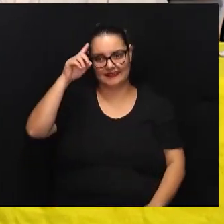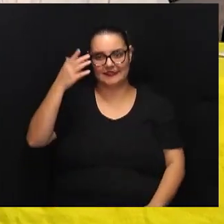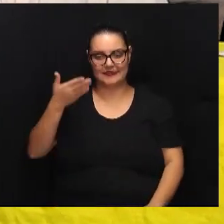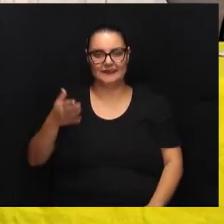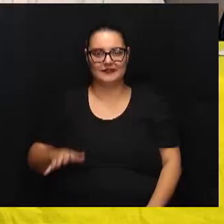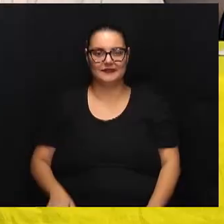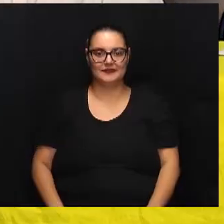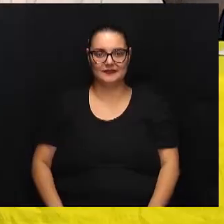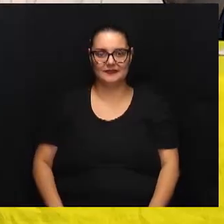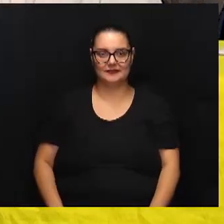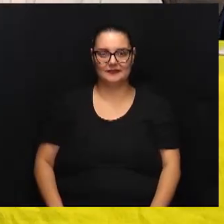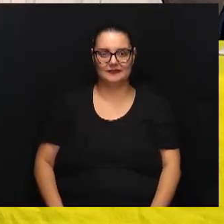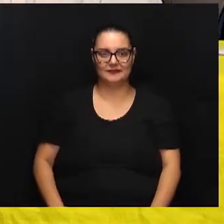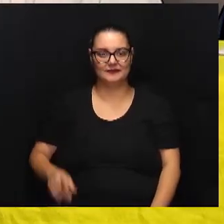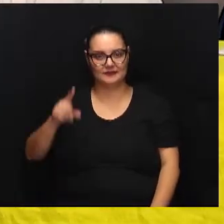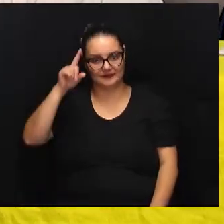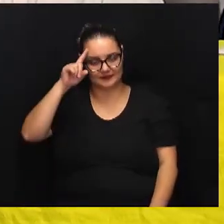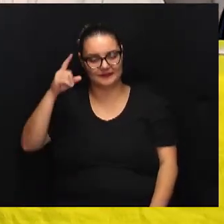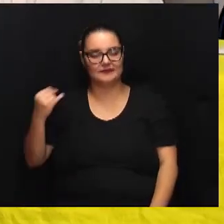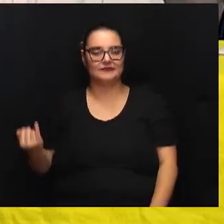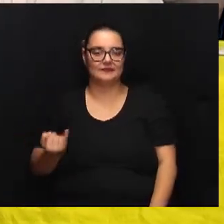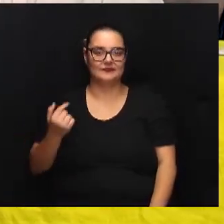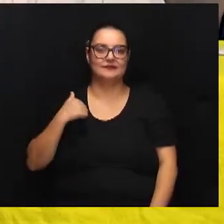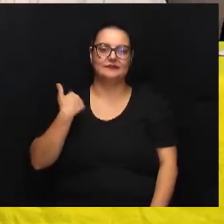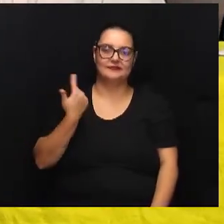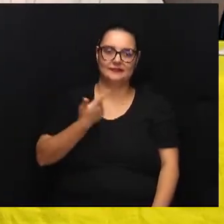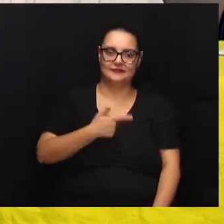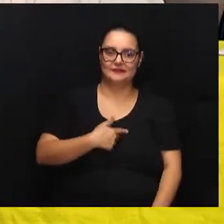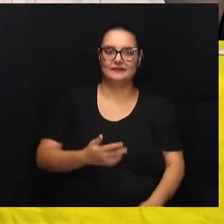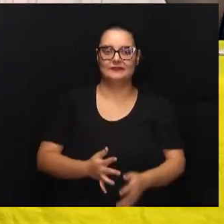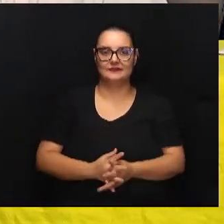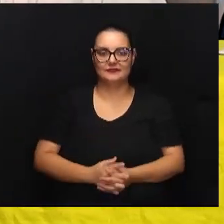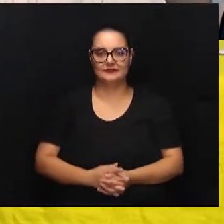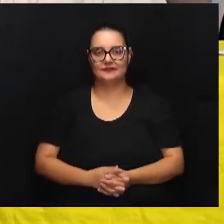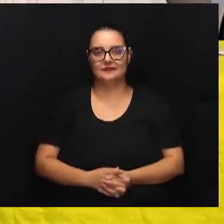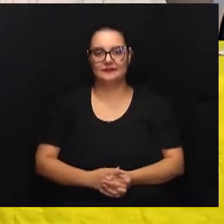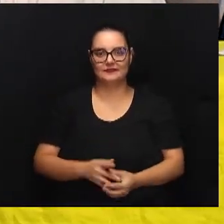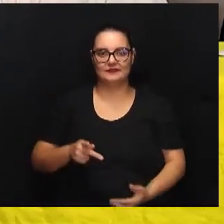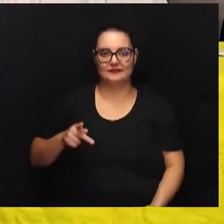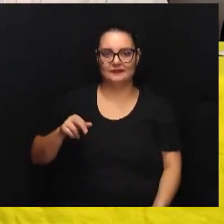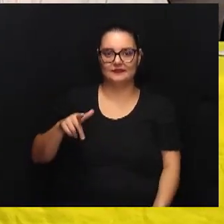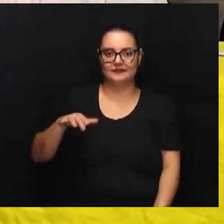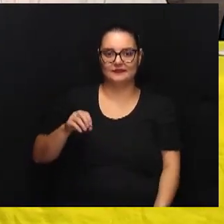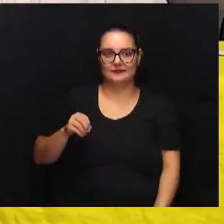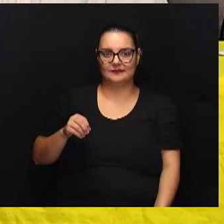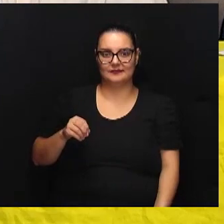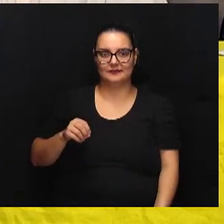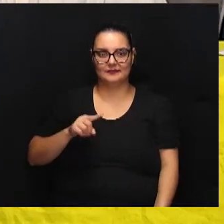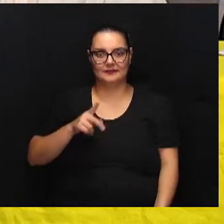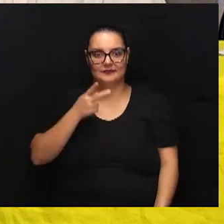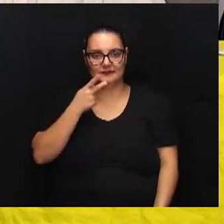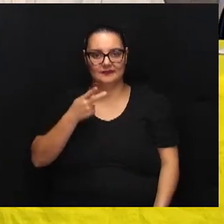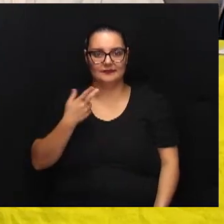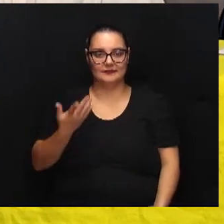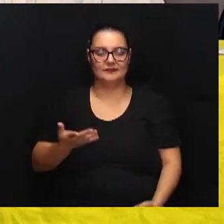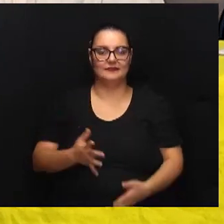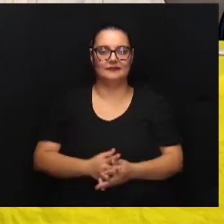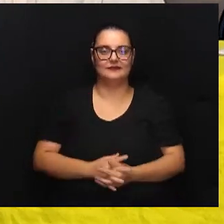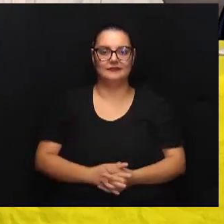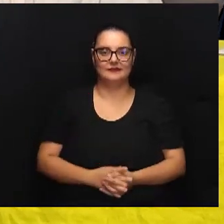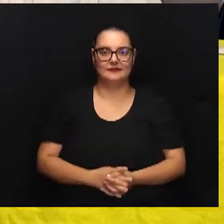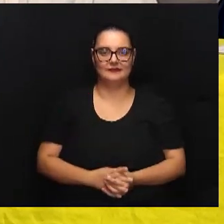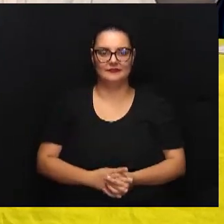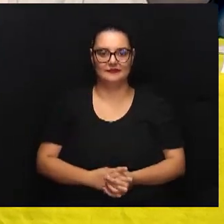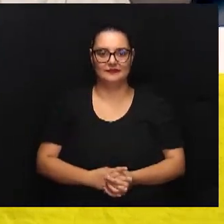Mas eu quero muito lembrar desse dia, né? Eu acho que esse dia foi muito importante para nós, né? Eu acho que o Paulo